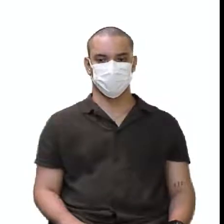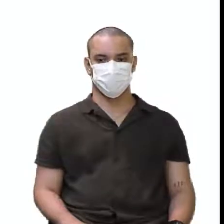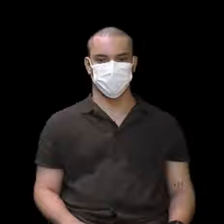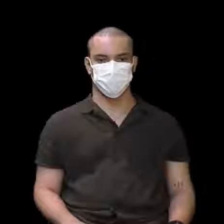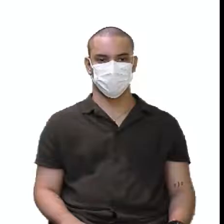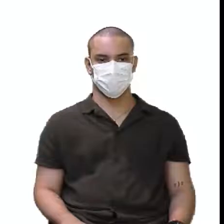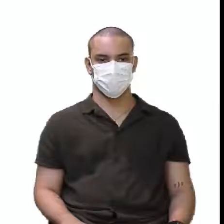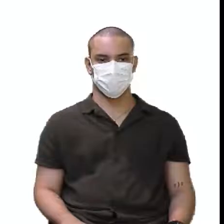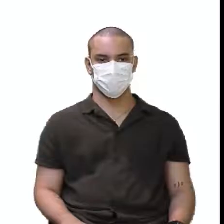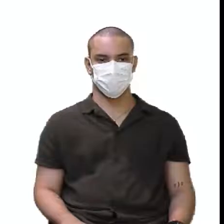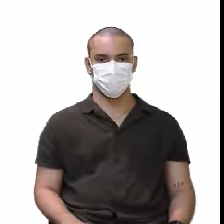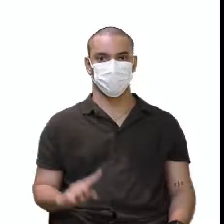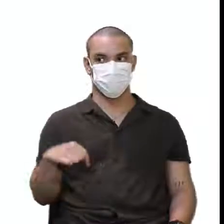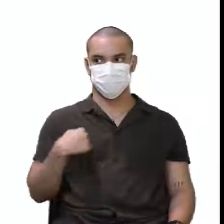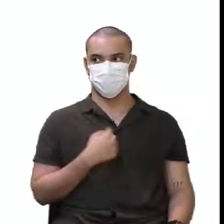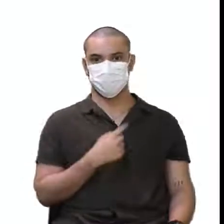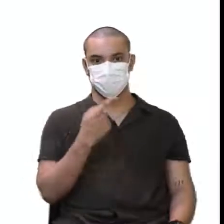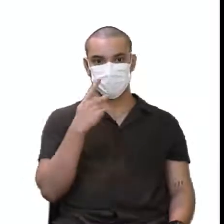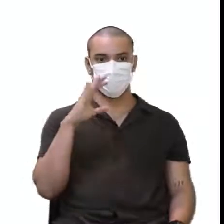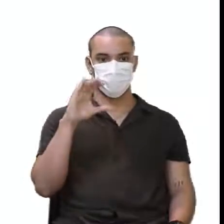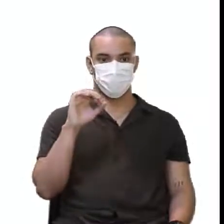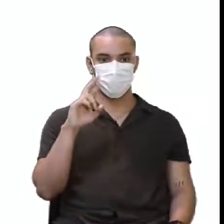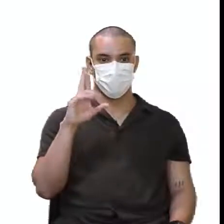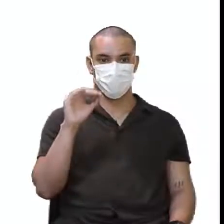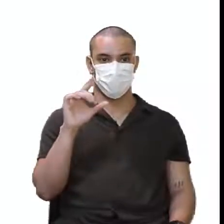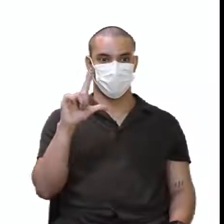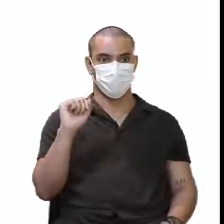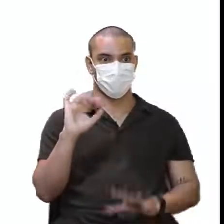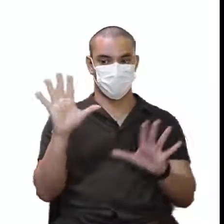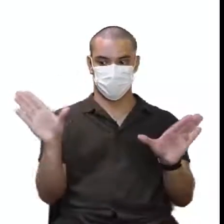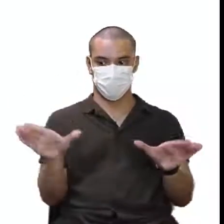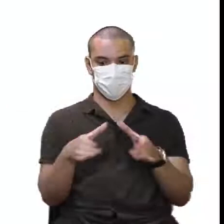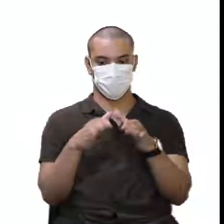Que a gente chama de corola, que é o conjunto, né, então, de